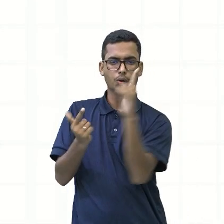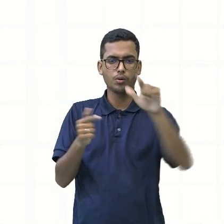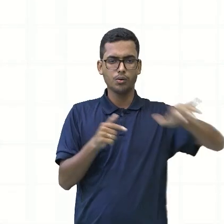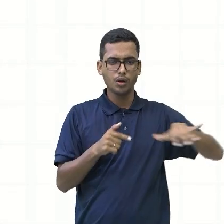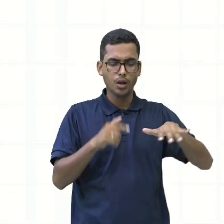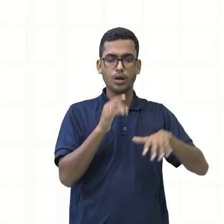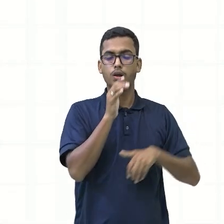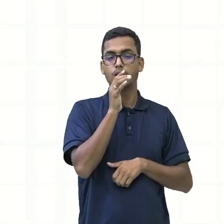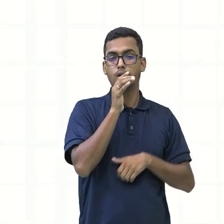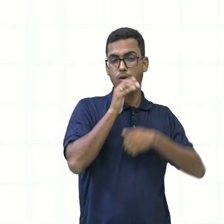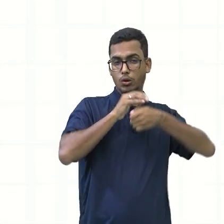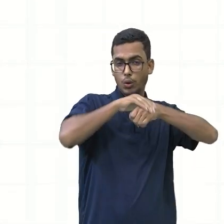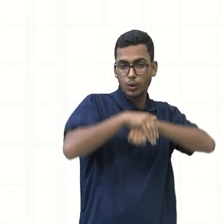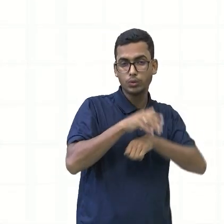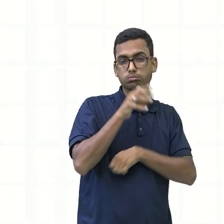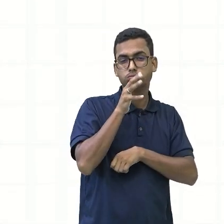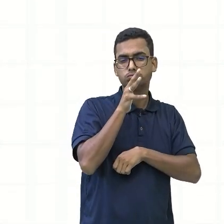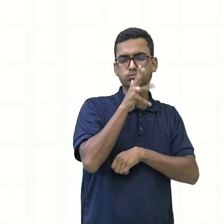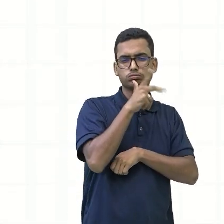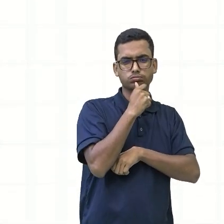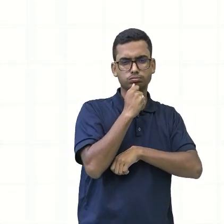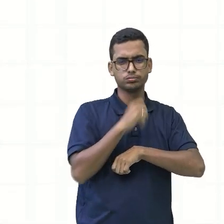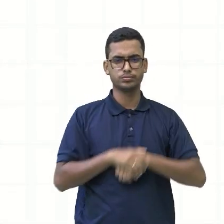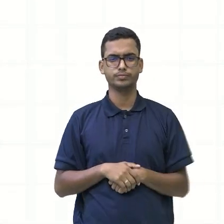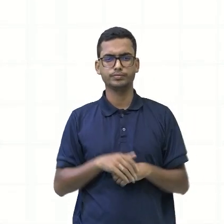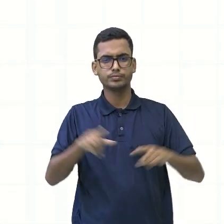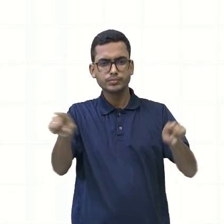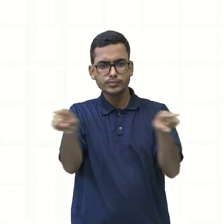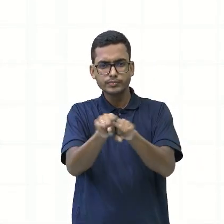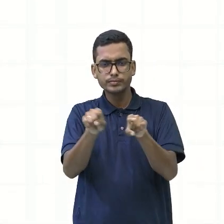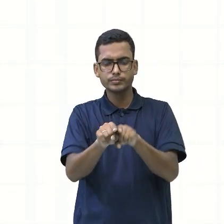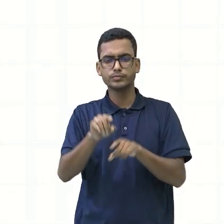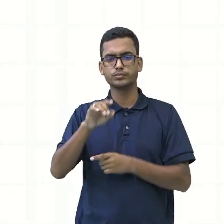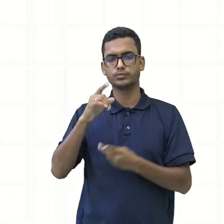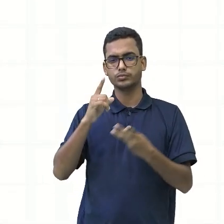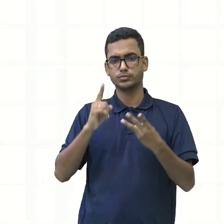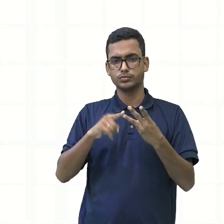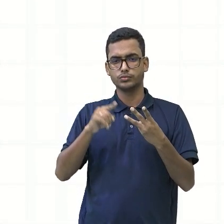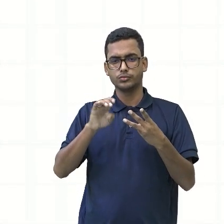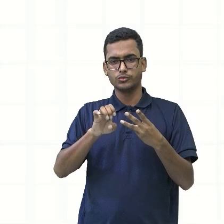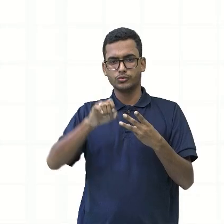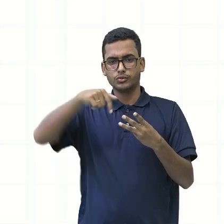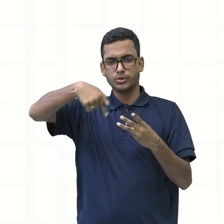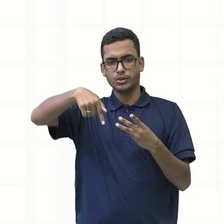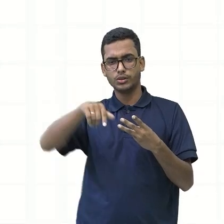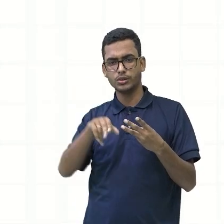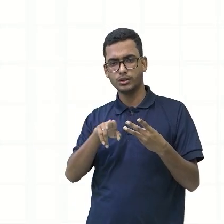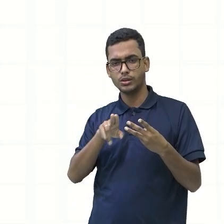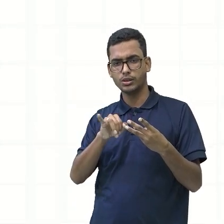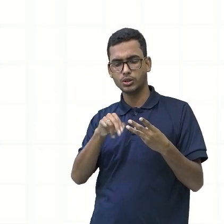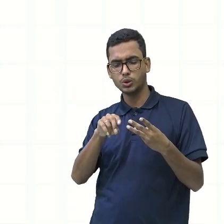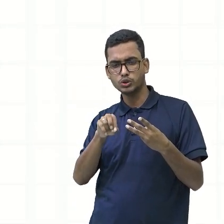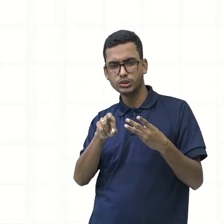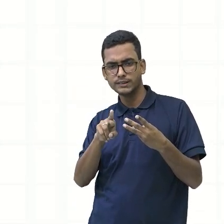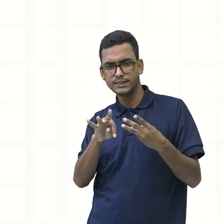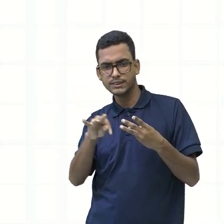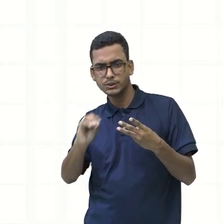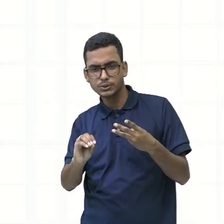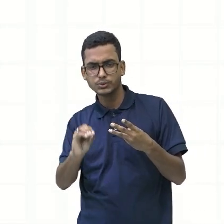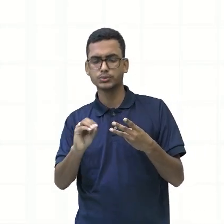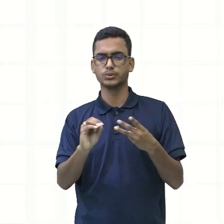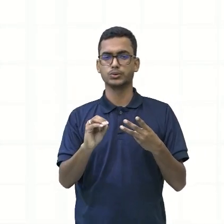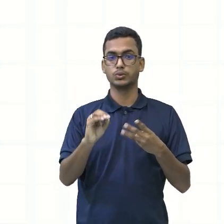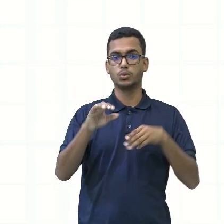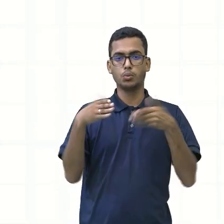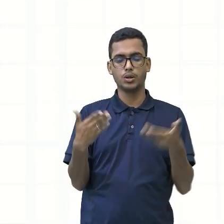os equinócios, que é quando a duração do dia e da noite se equilibram. Então, por volta de 21 de